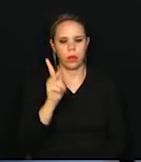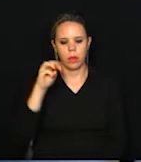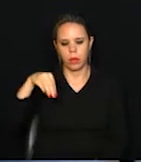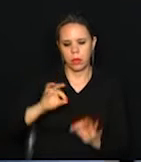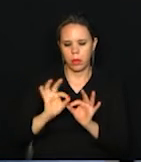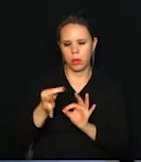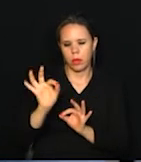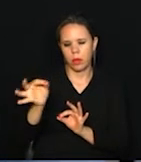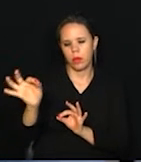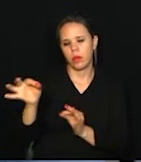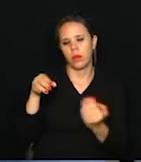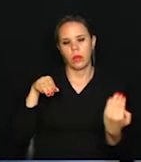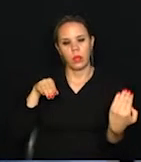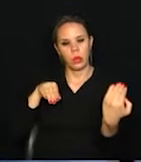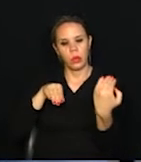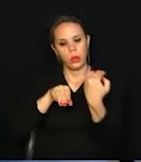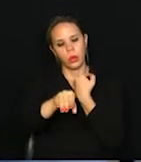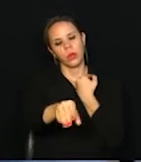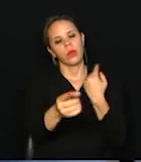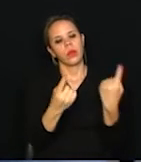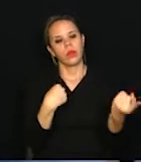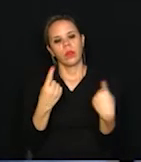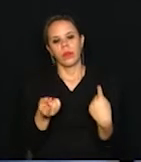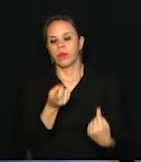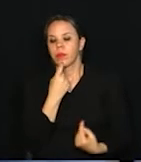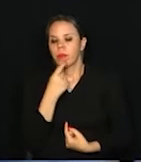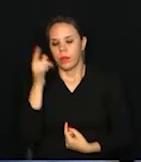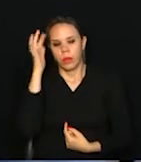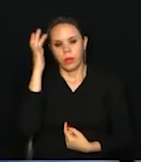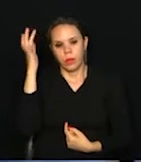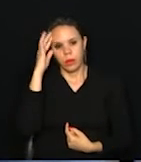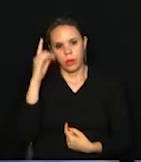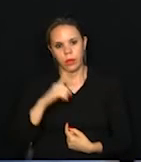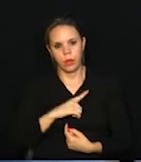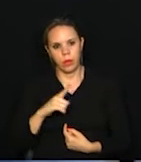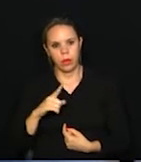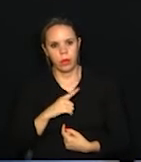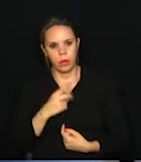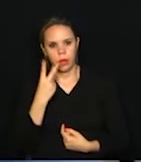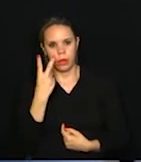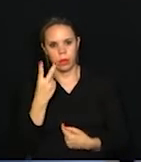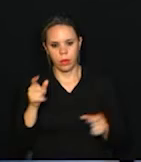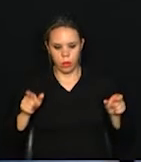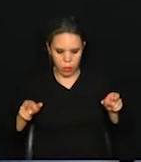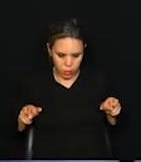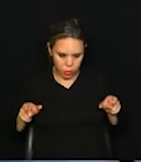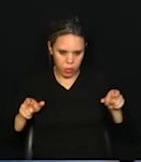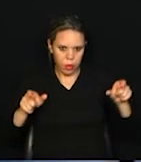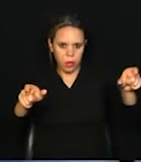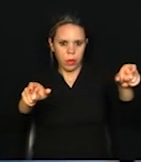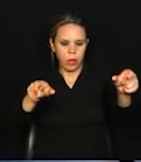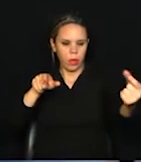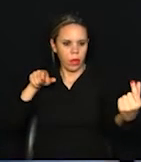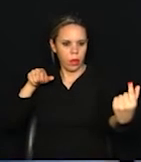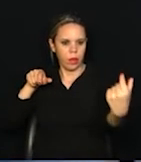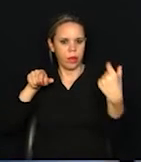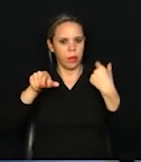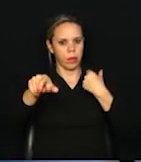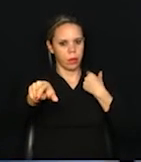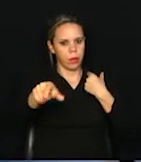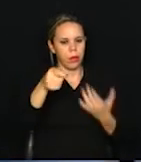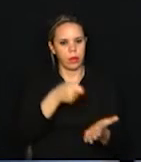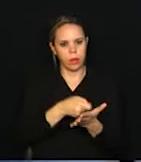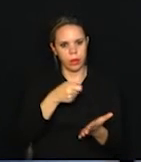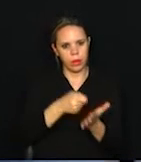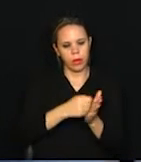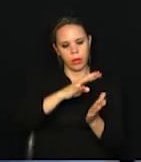quilômetros de vias em Campinas. E essas vias têm, no mínimo, duas faixas. E essas vias exigem